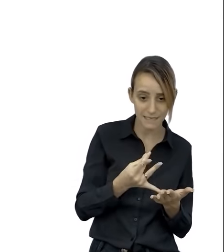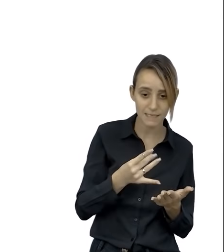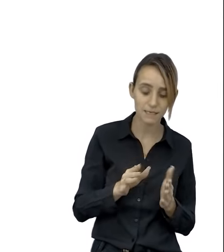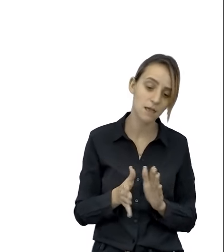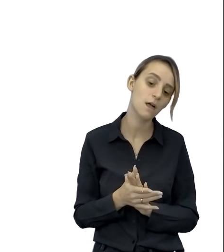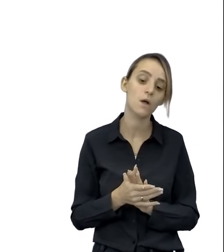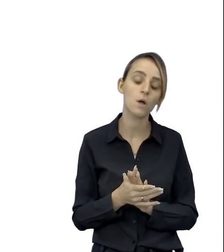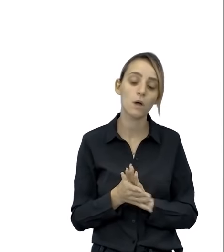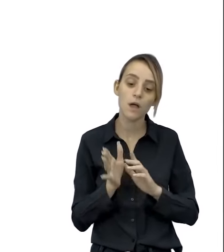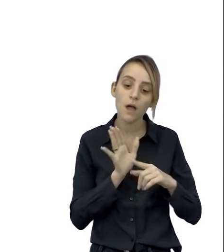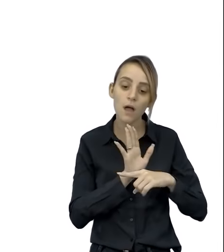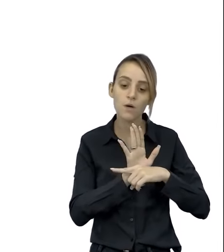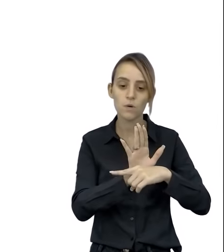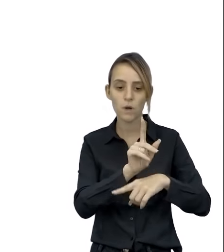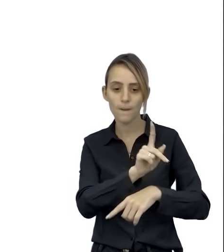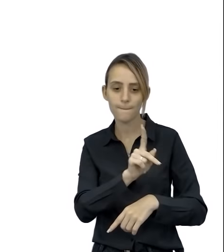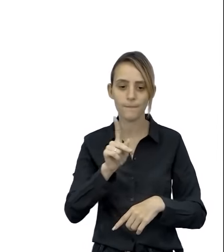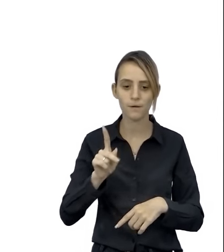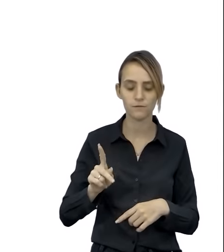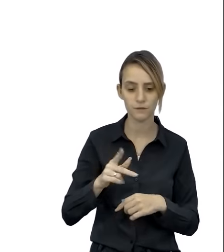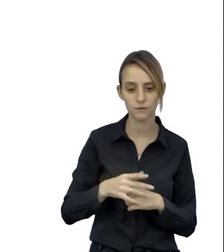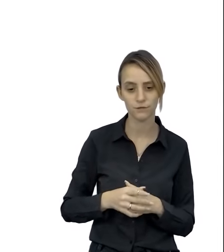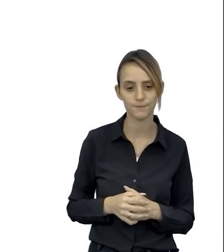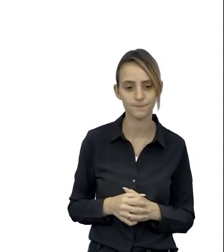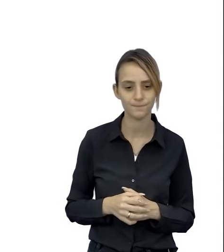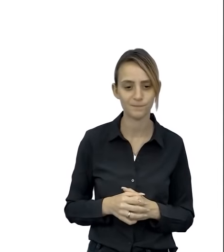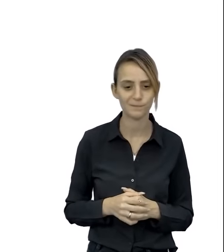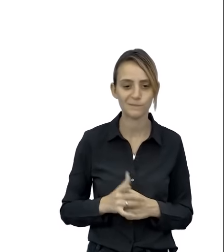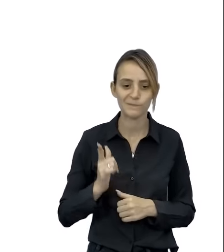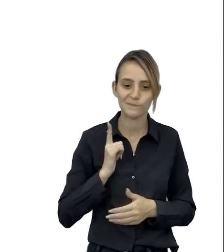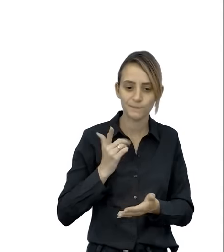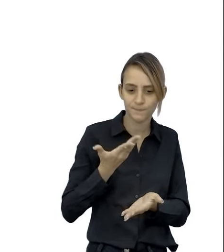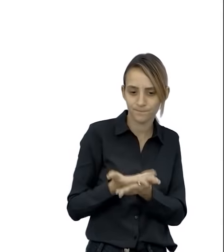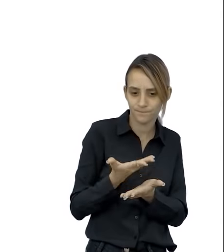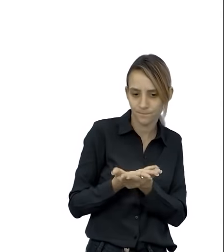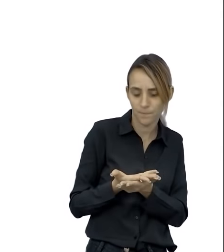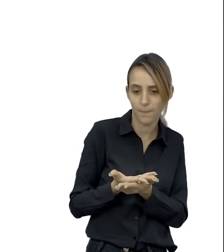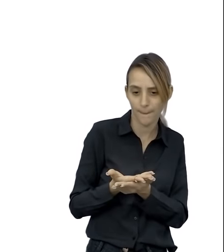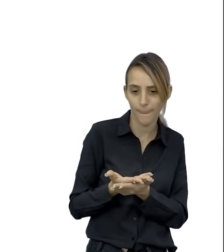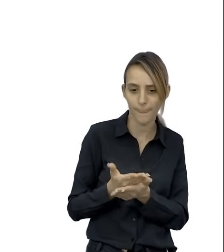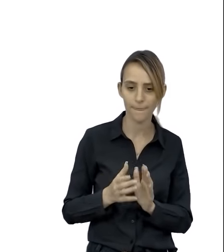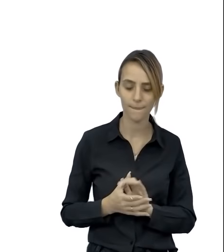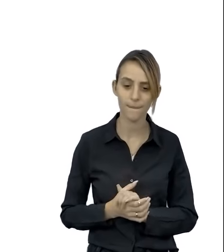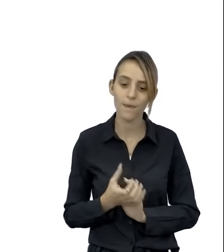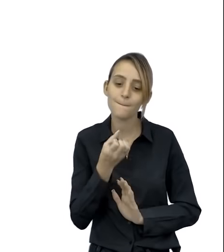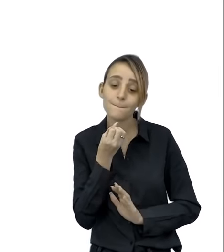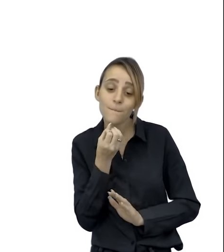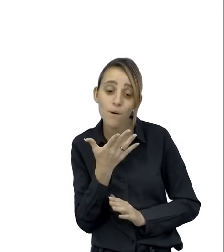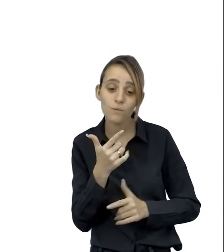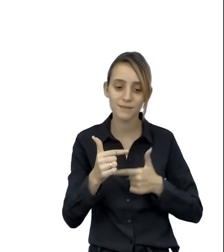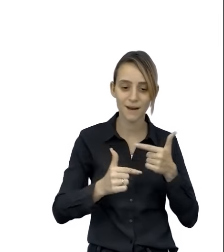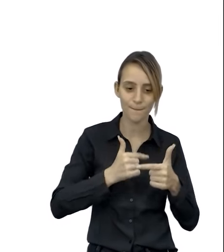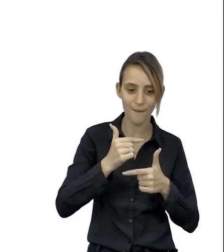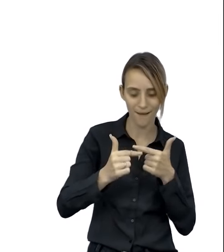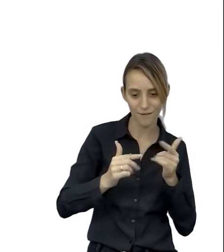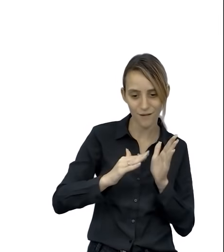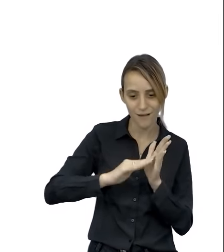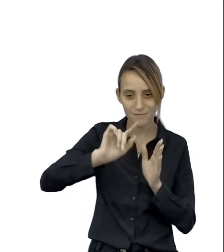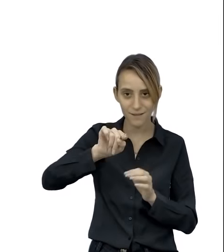do professor para ter esse material em mãos. Bom trabalho e até